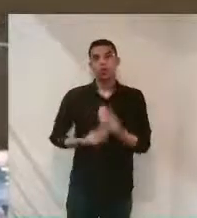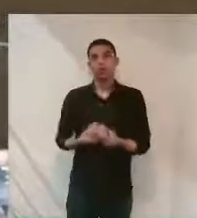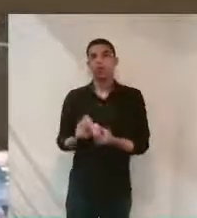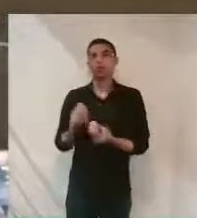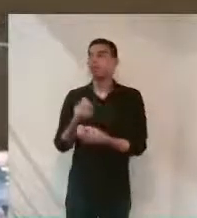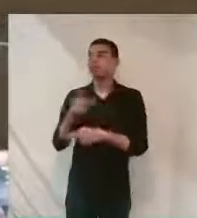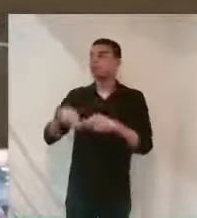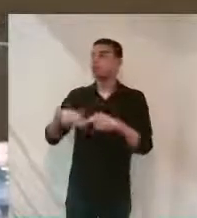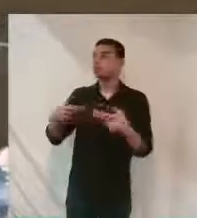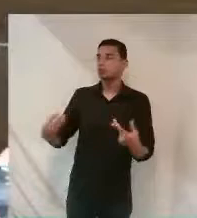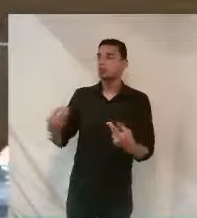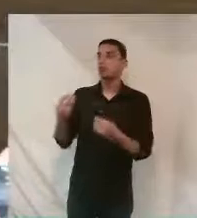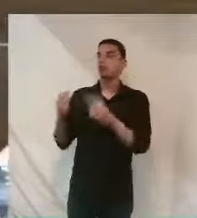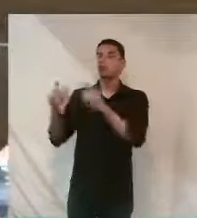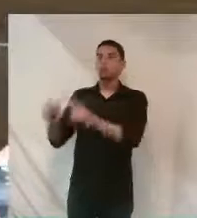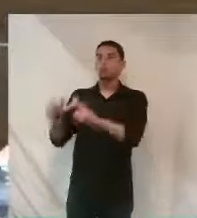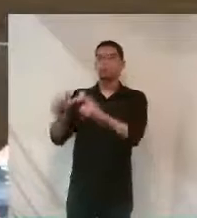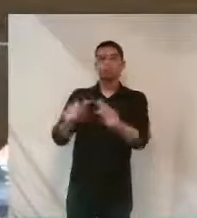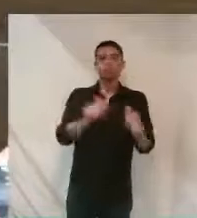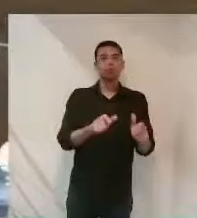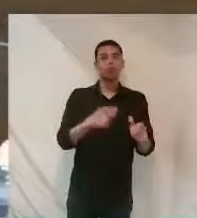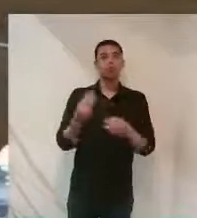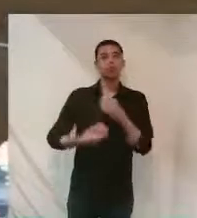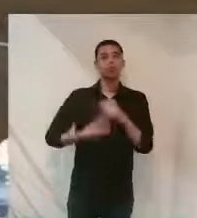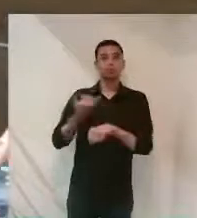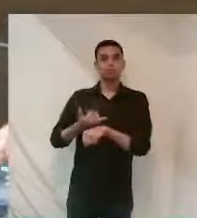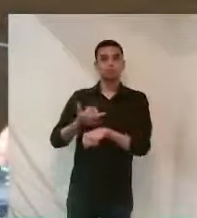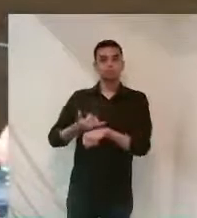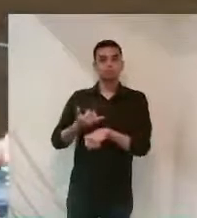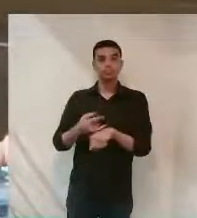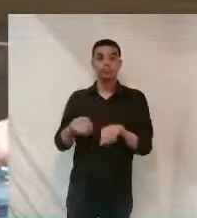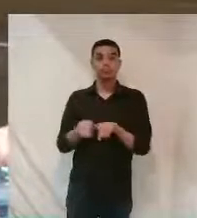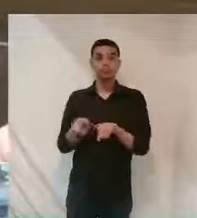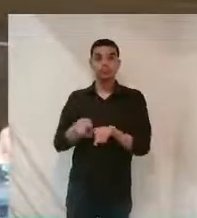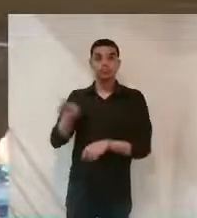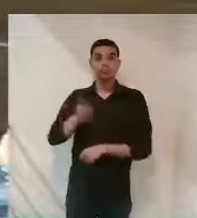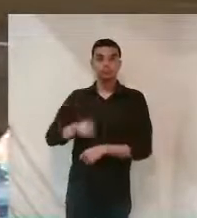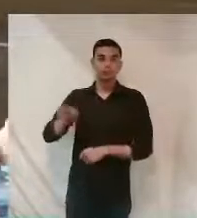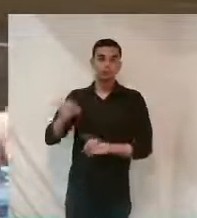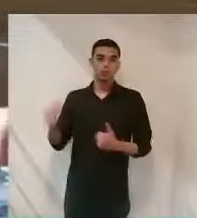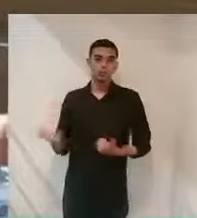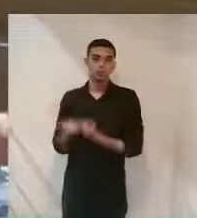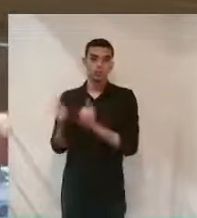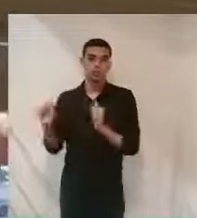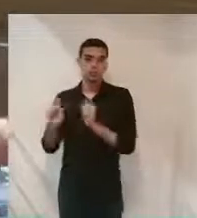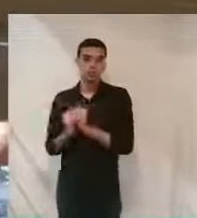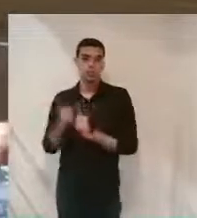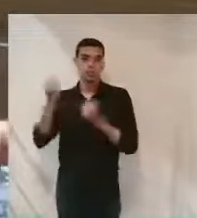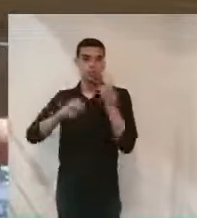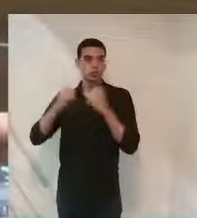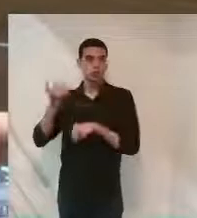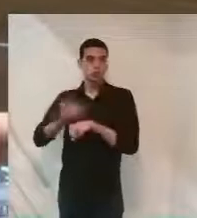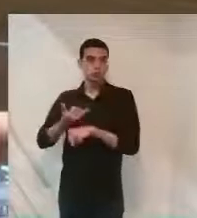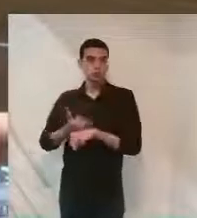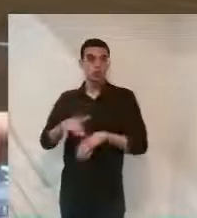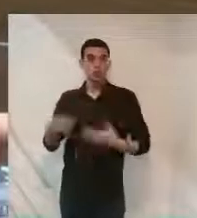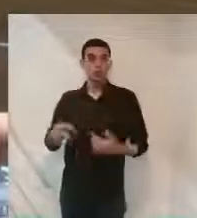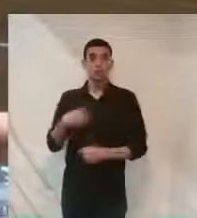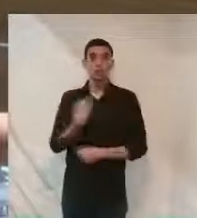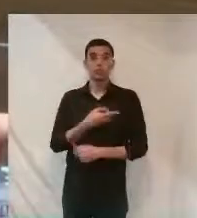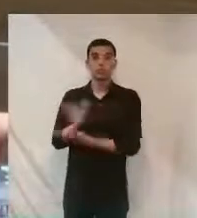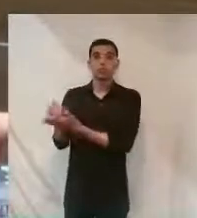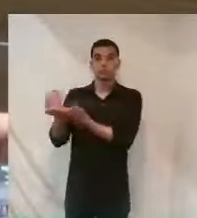embalagem recolhidos, e, no nosso caso, via usina siderúrgica. Então, todo o material que é recebido pelo programa hoje, ele já